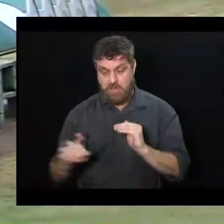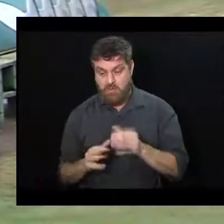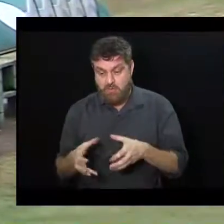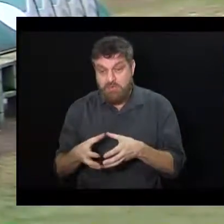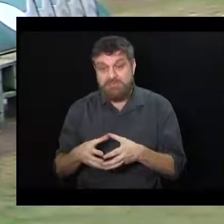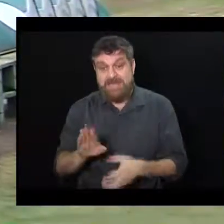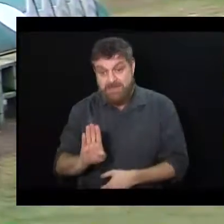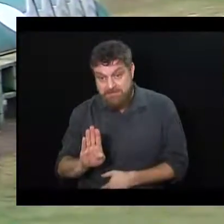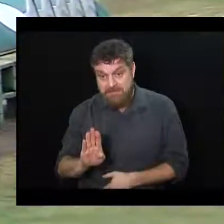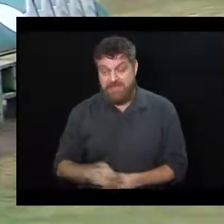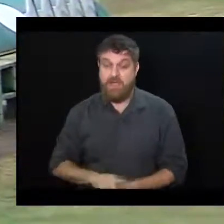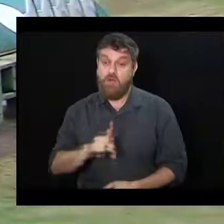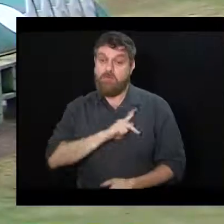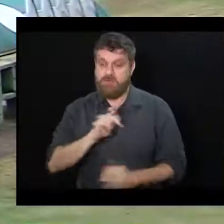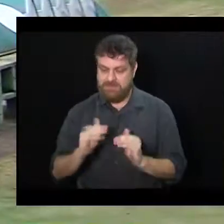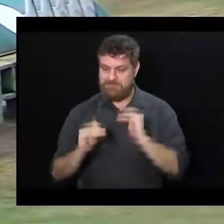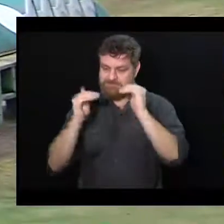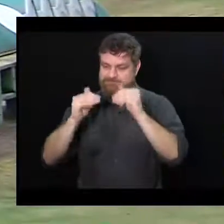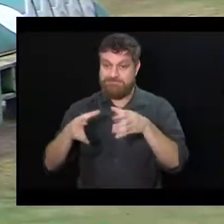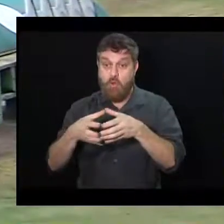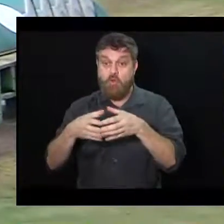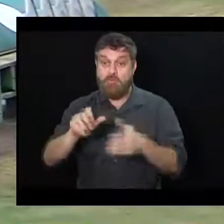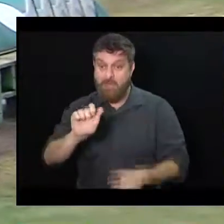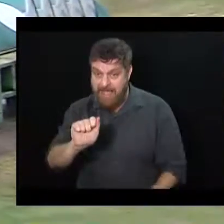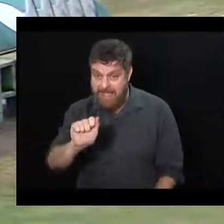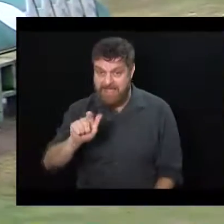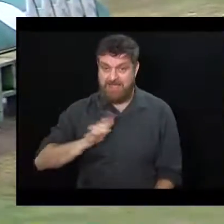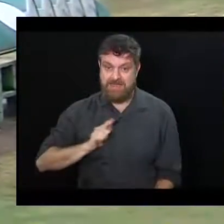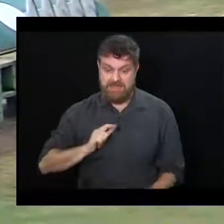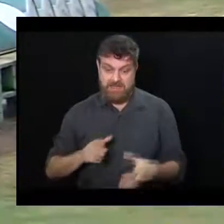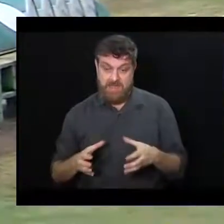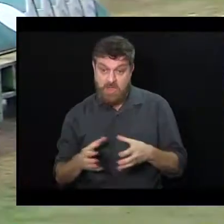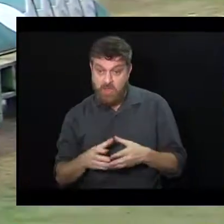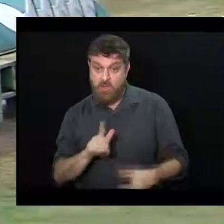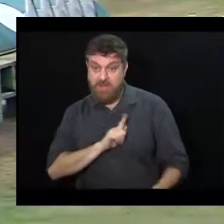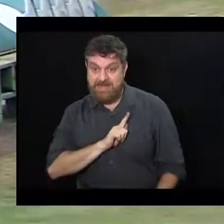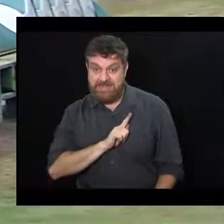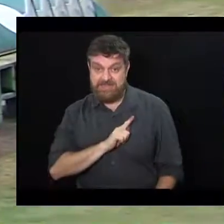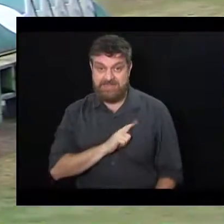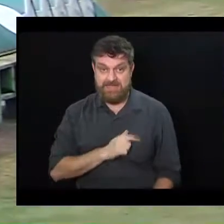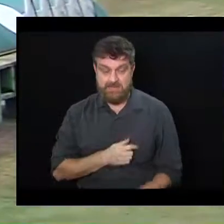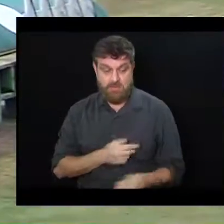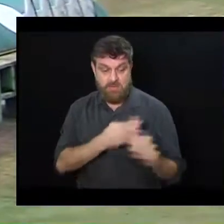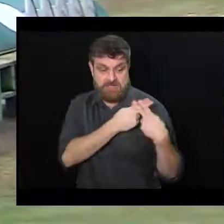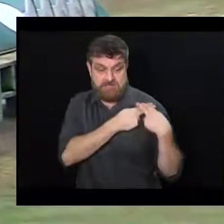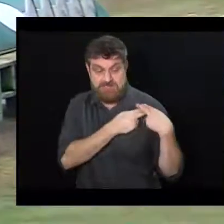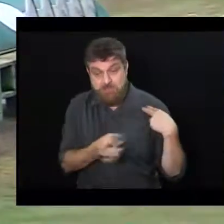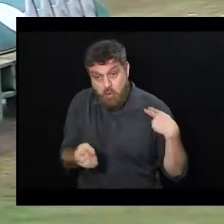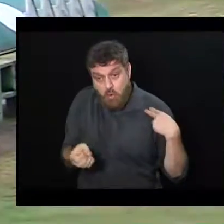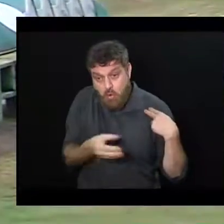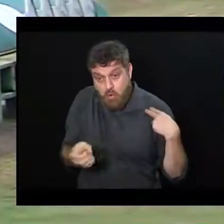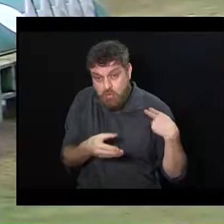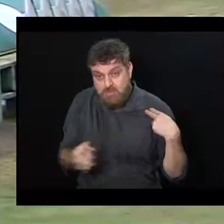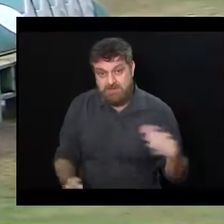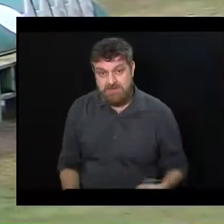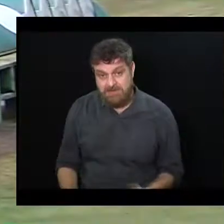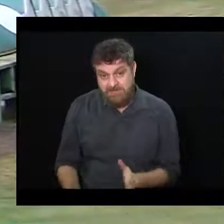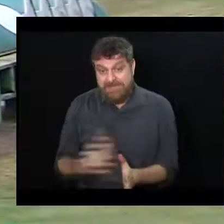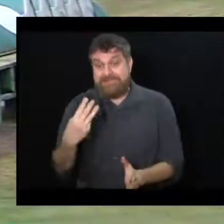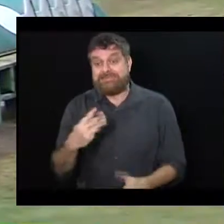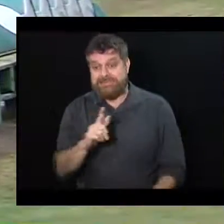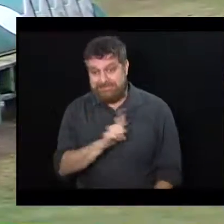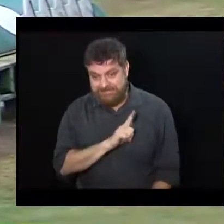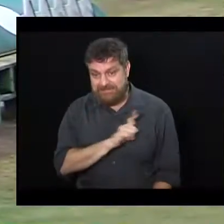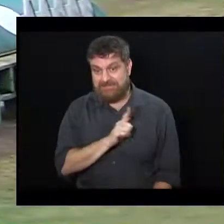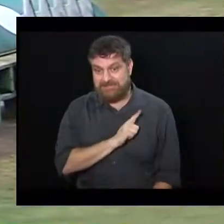disputa a Série A do Campeonato Brasileiro. O Guarani tem um técnico novo, não é? É o Roberto Fonseca. O treinador é o terceiro técnico do